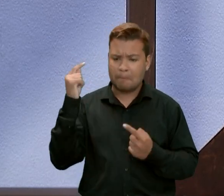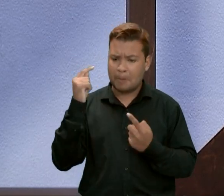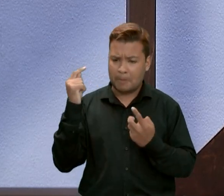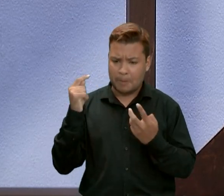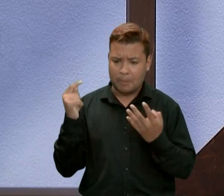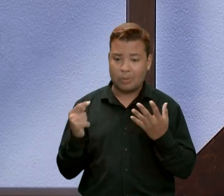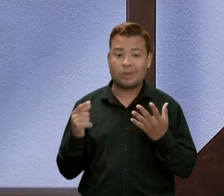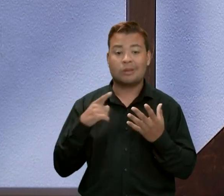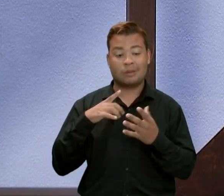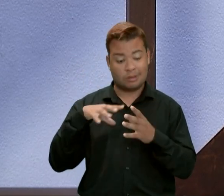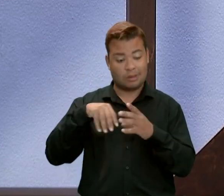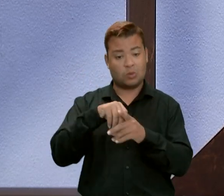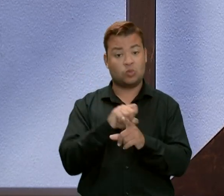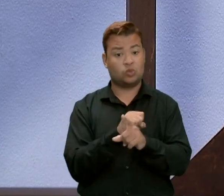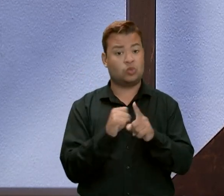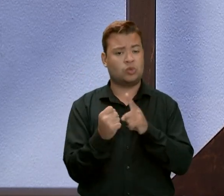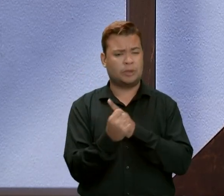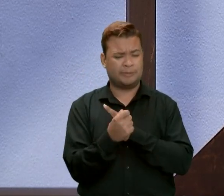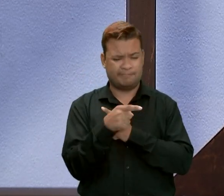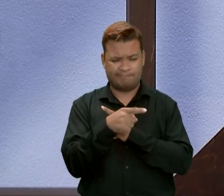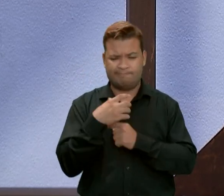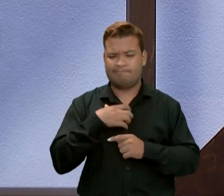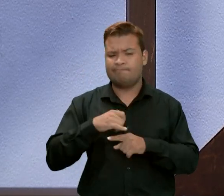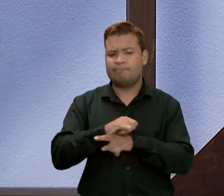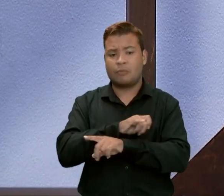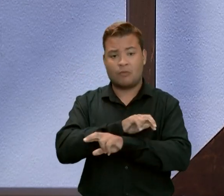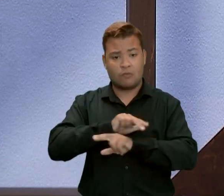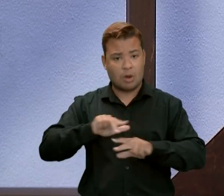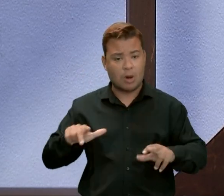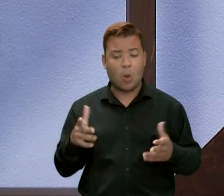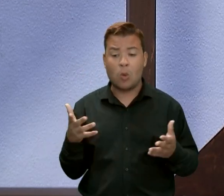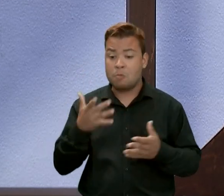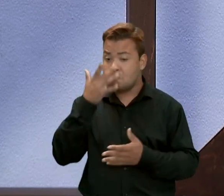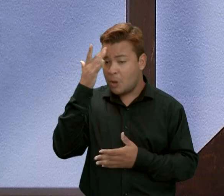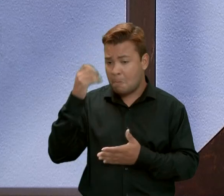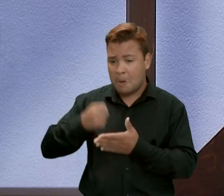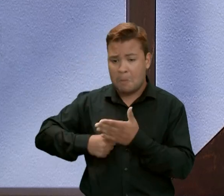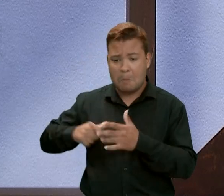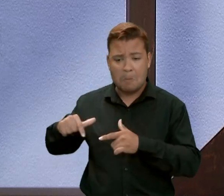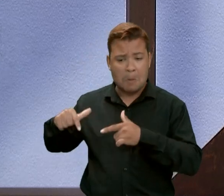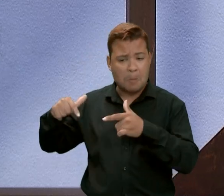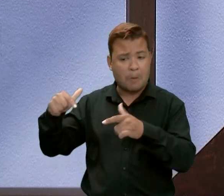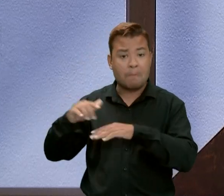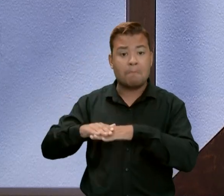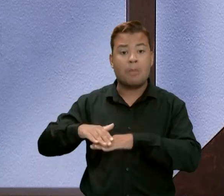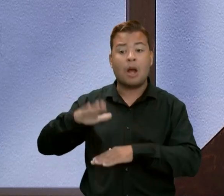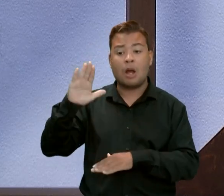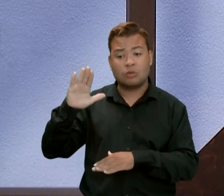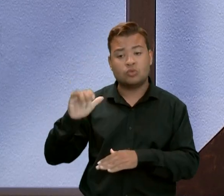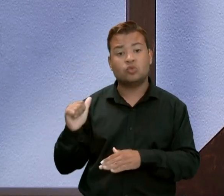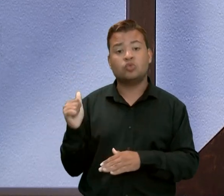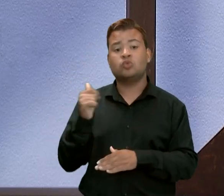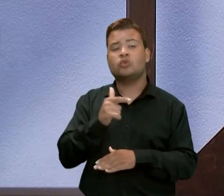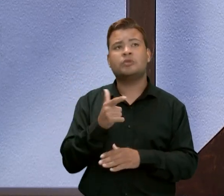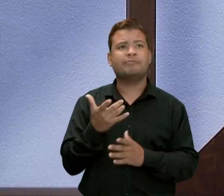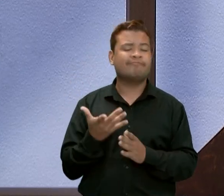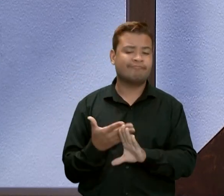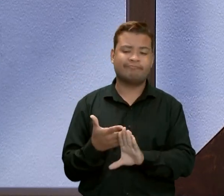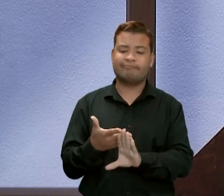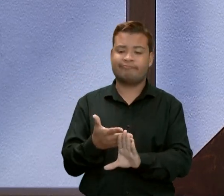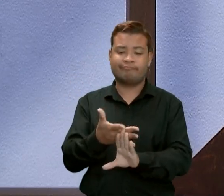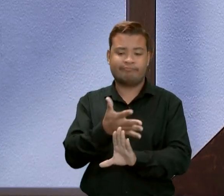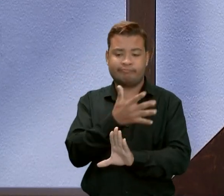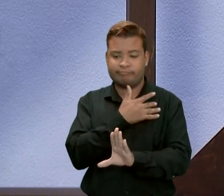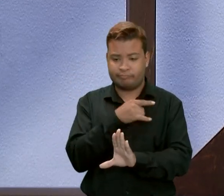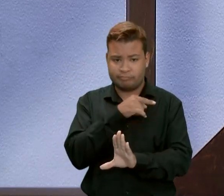sociedade de diversas formas, né? Muitas pessoas hoje lutam muito mais do que antes fariam,